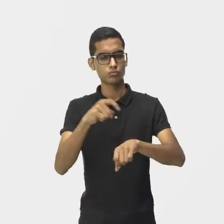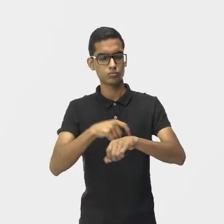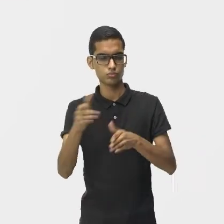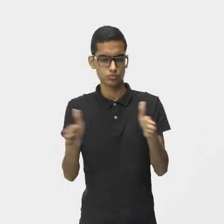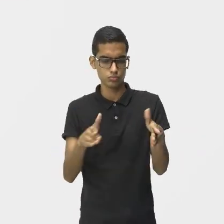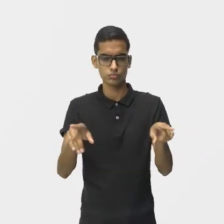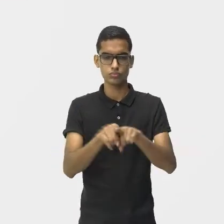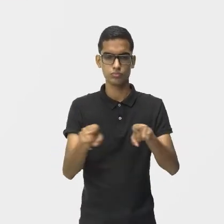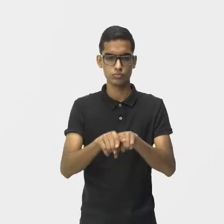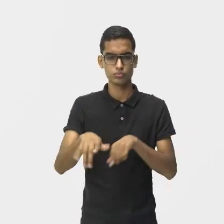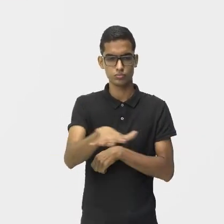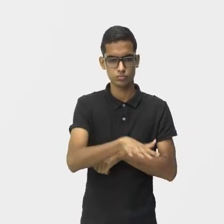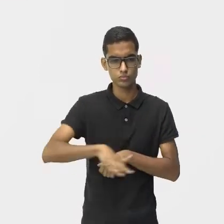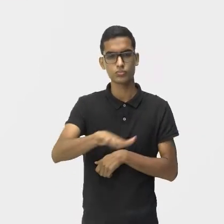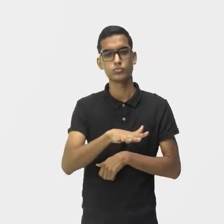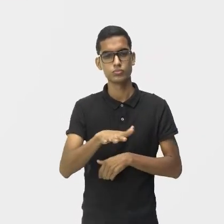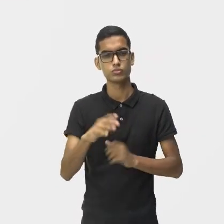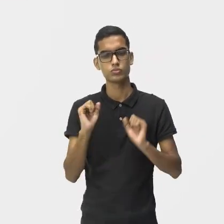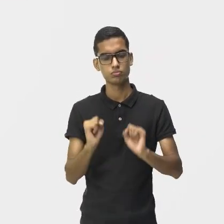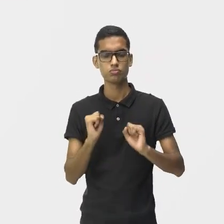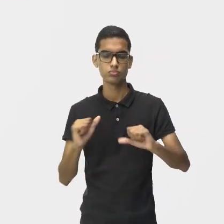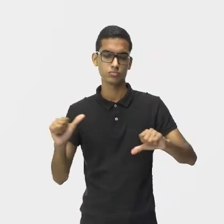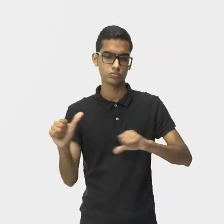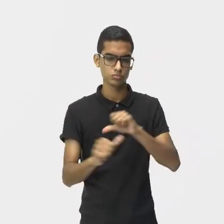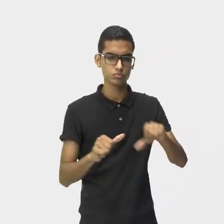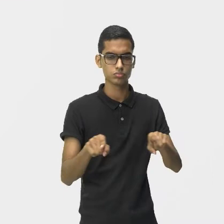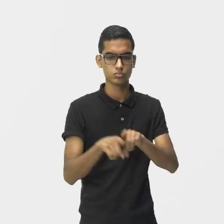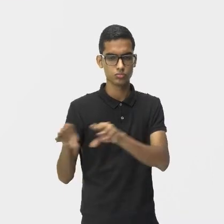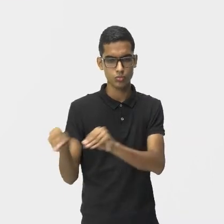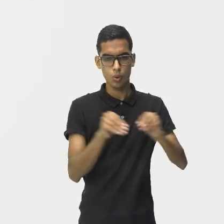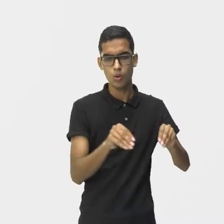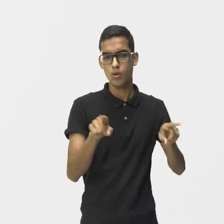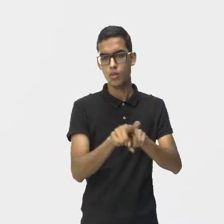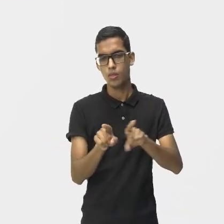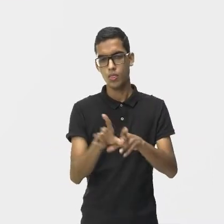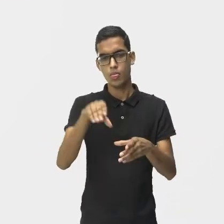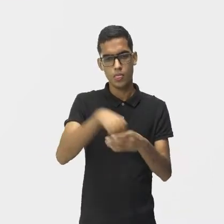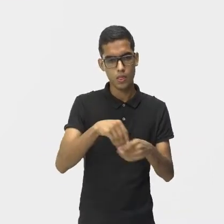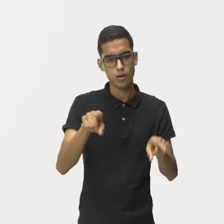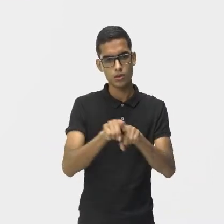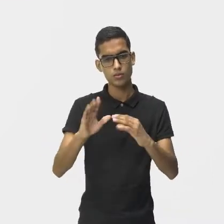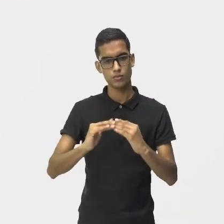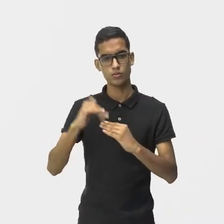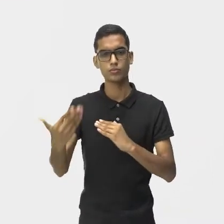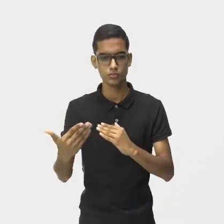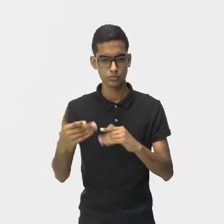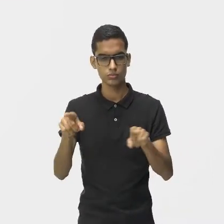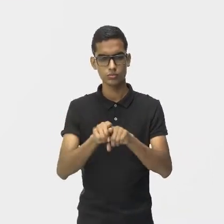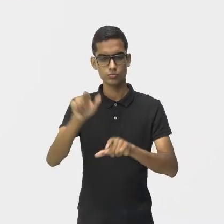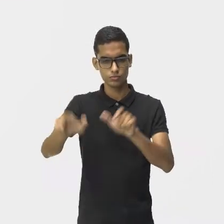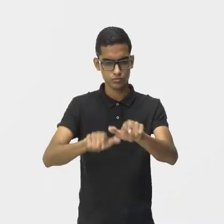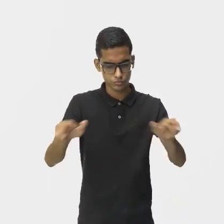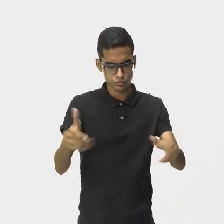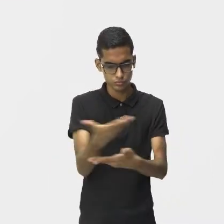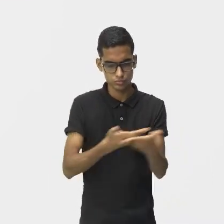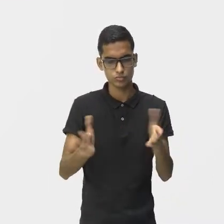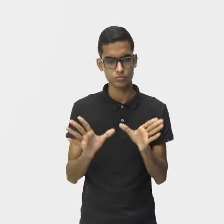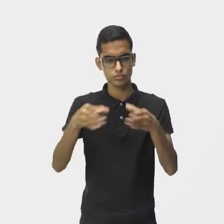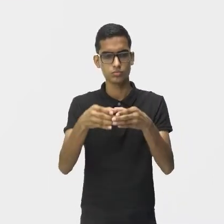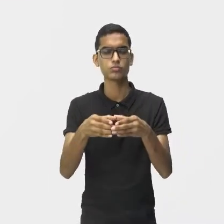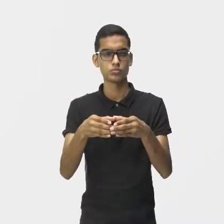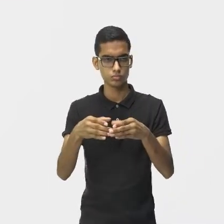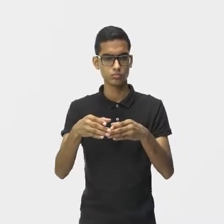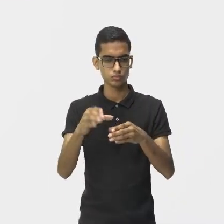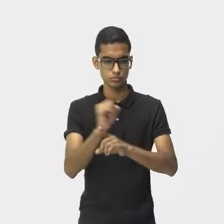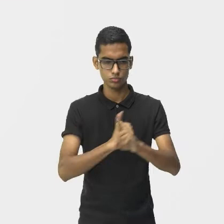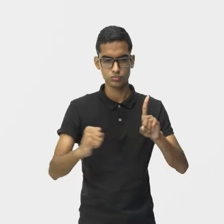não estáticas, mas que podem ser transferidas no interior e entre os indivíduos da mesma